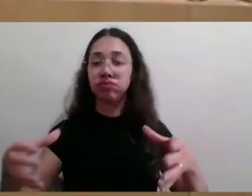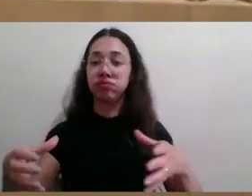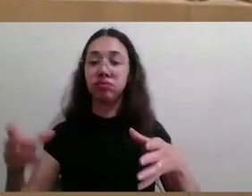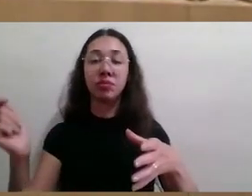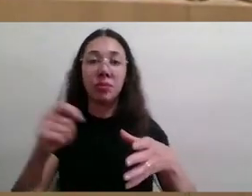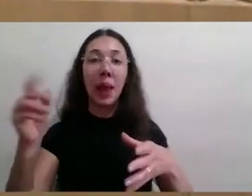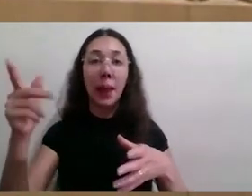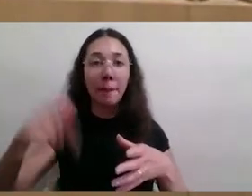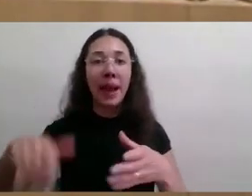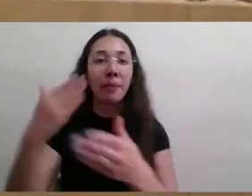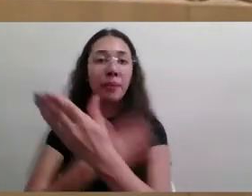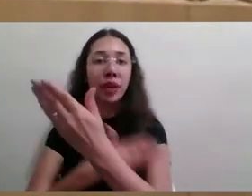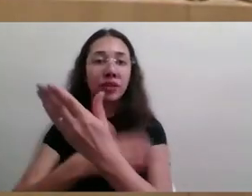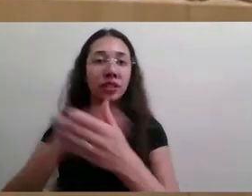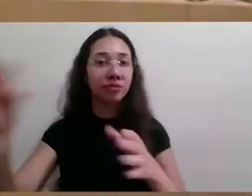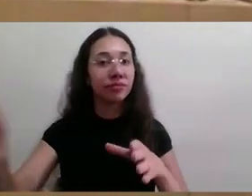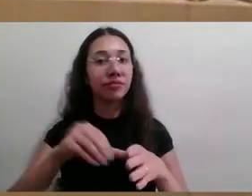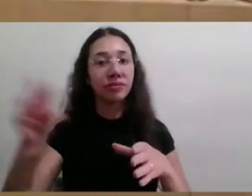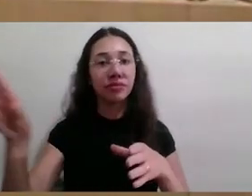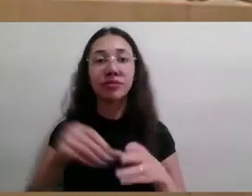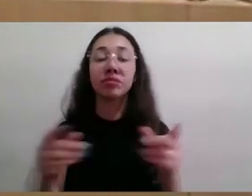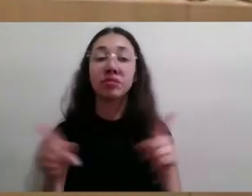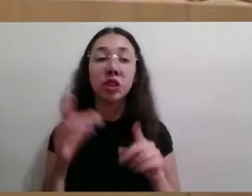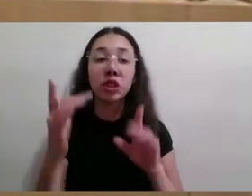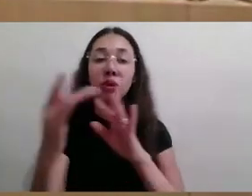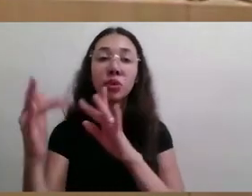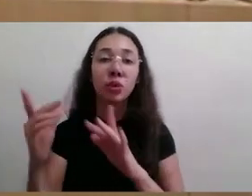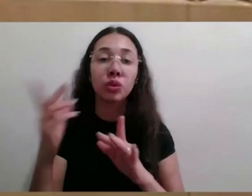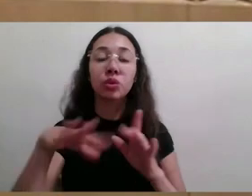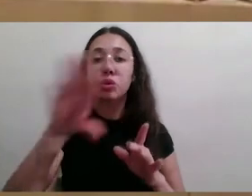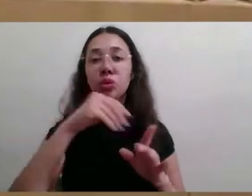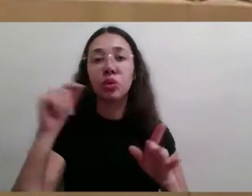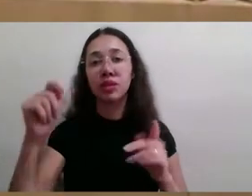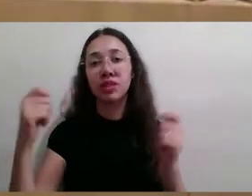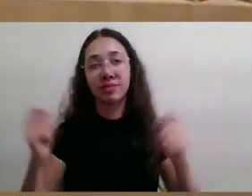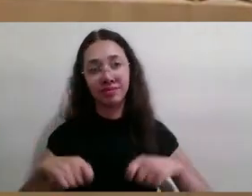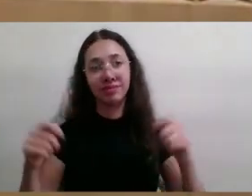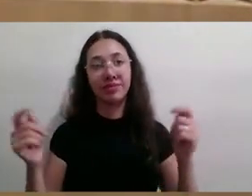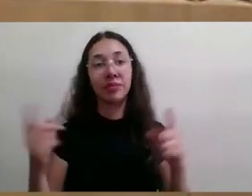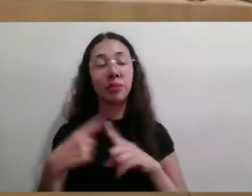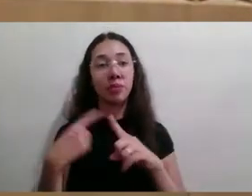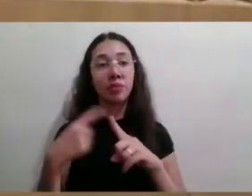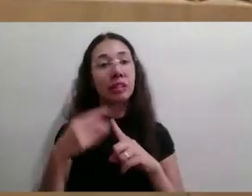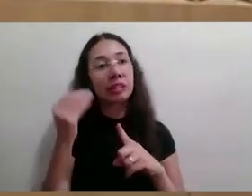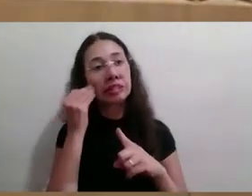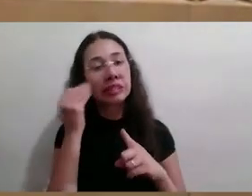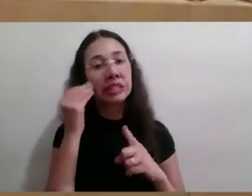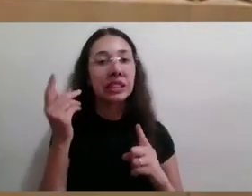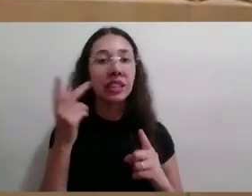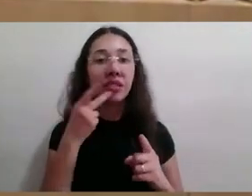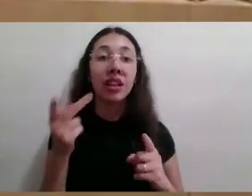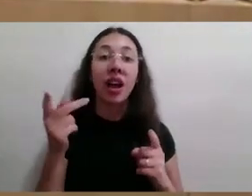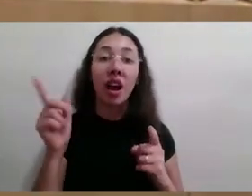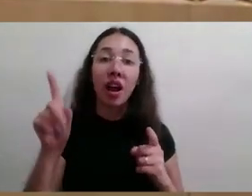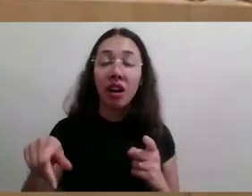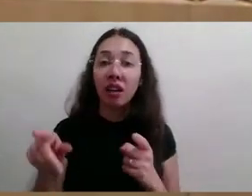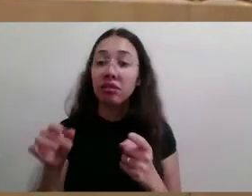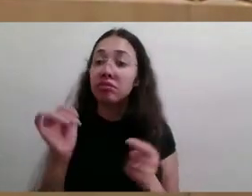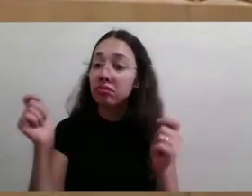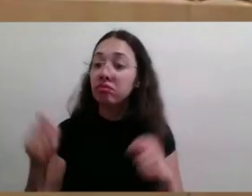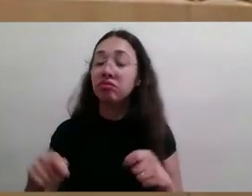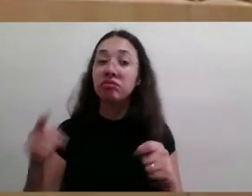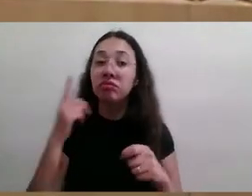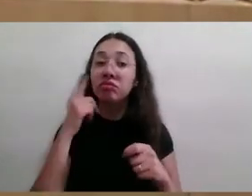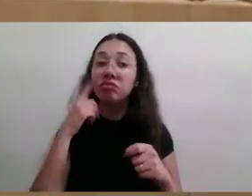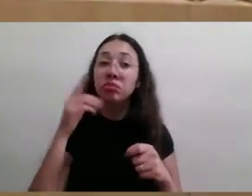feito contato com todas as unidades para chamar justamente para dizer, olha, a gente está chamando processos, e uma das unidades falou, mas